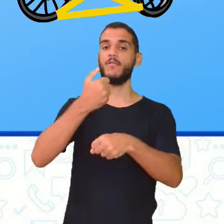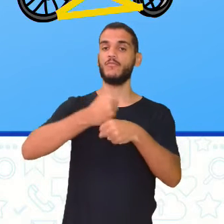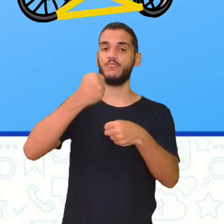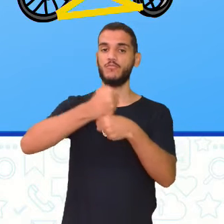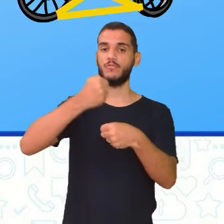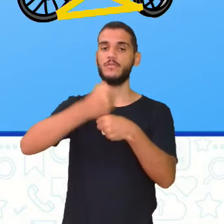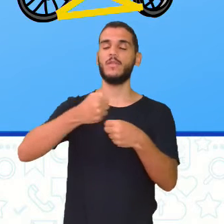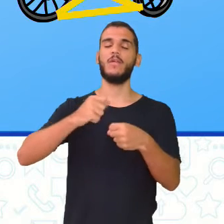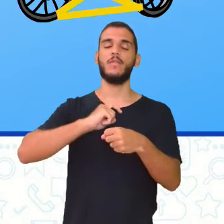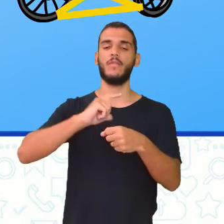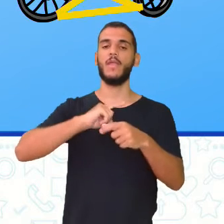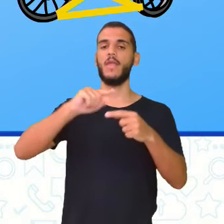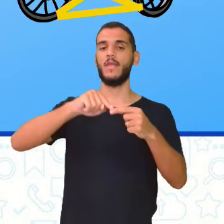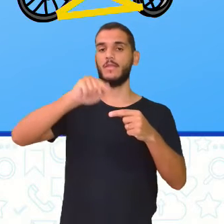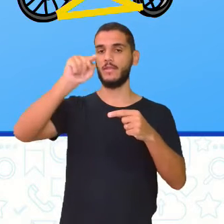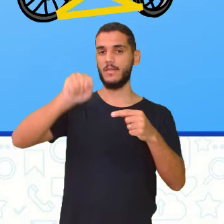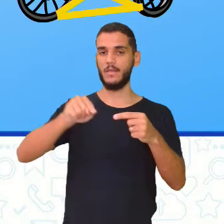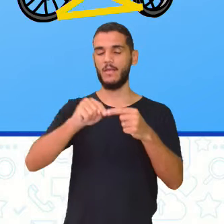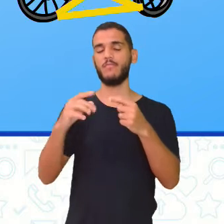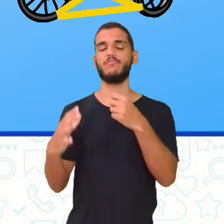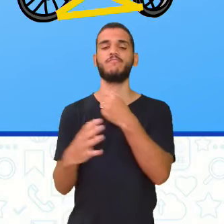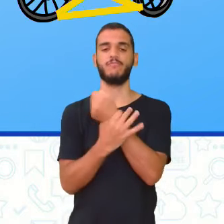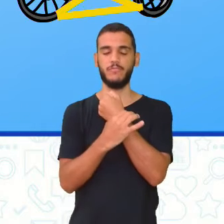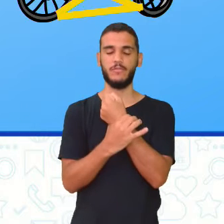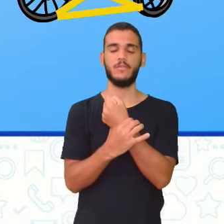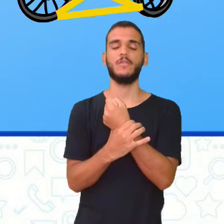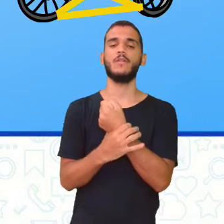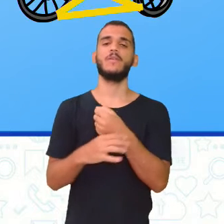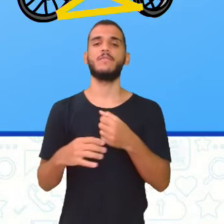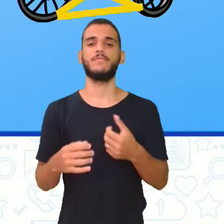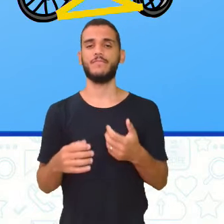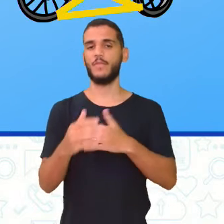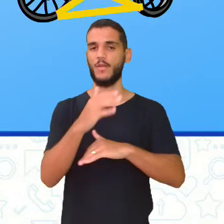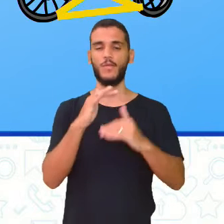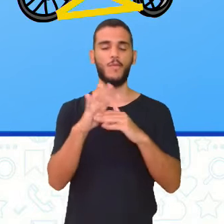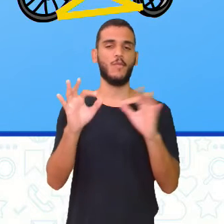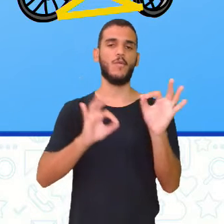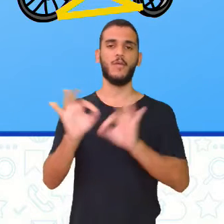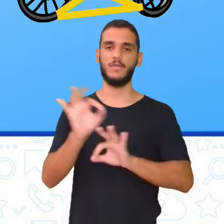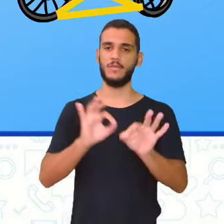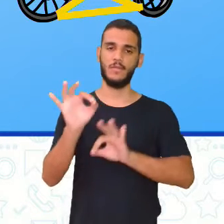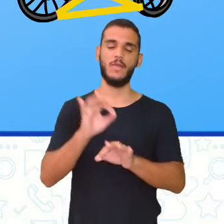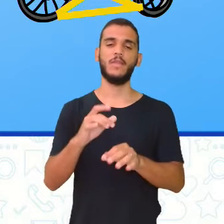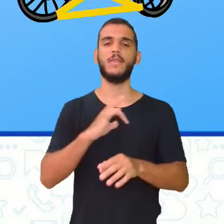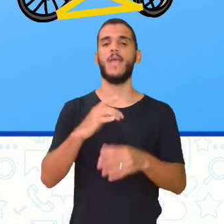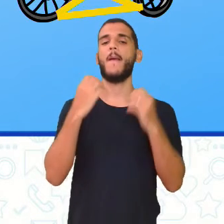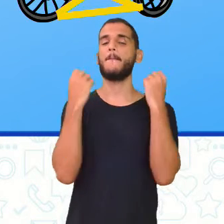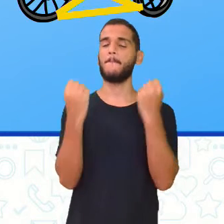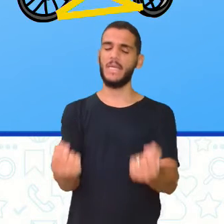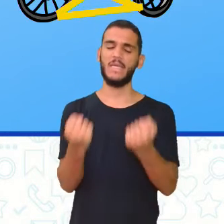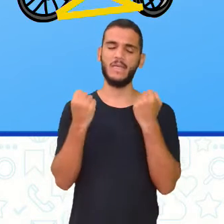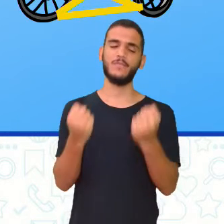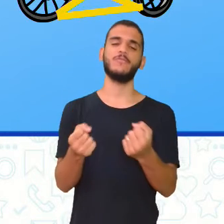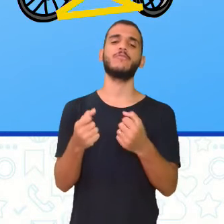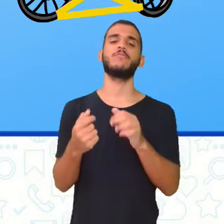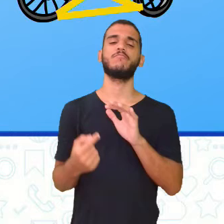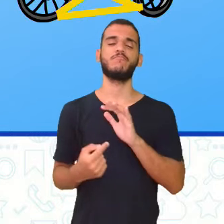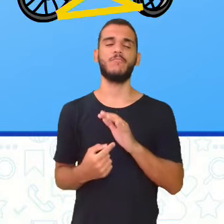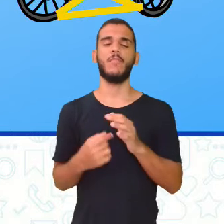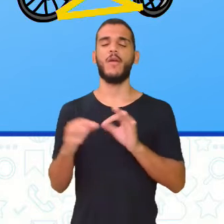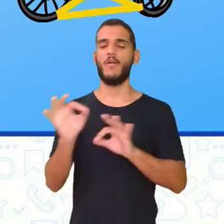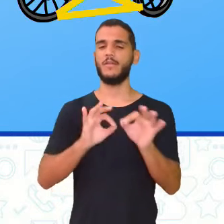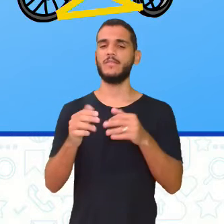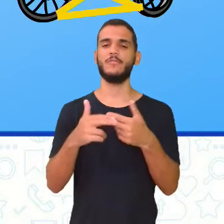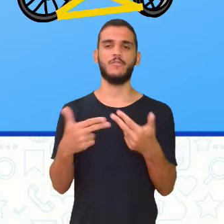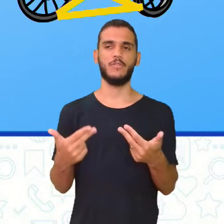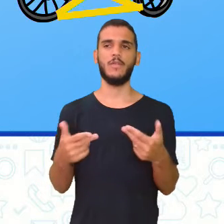questão do triângulo para dar estabilidade naquela estrutura que você vai botar peso ali para fazer algum trabalho.